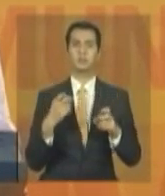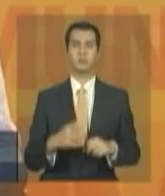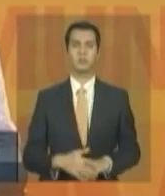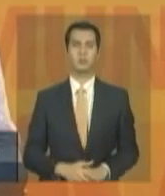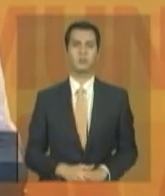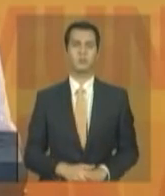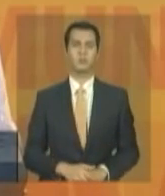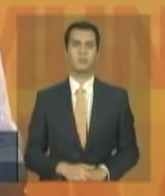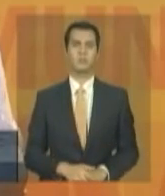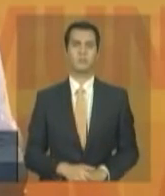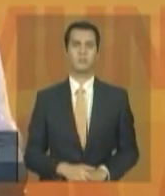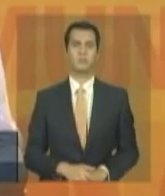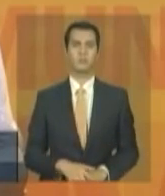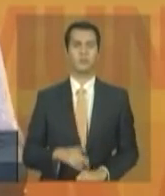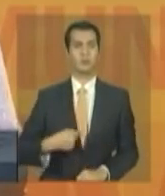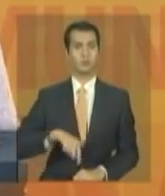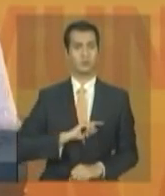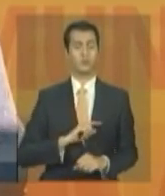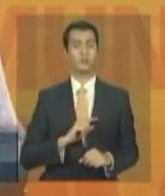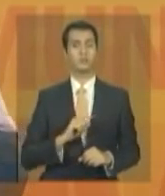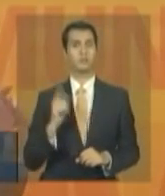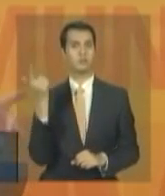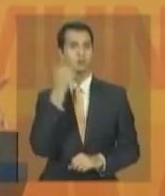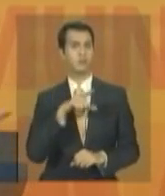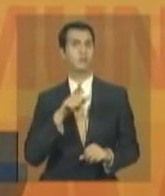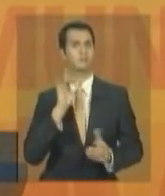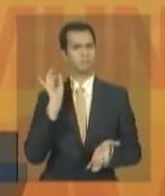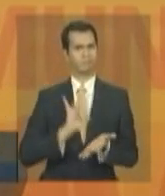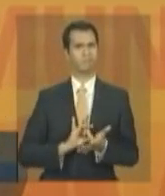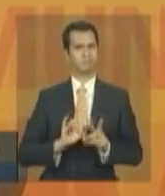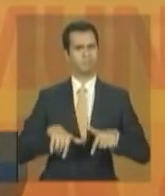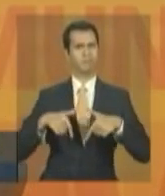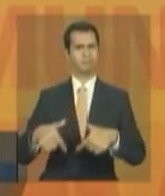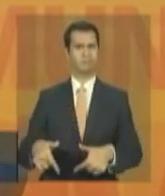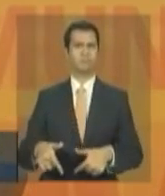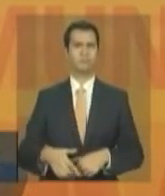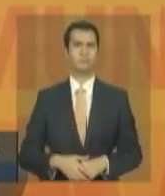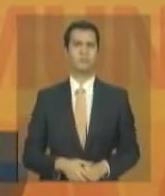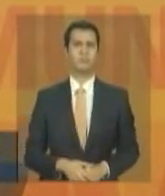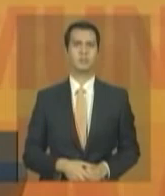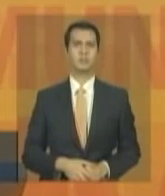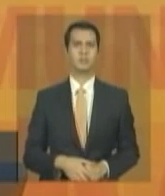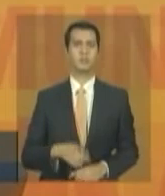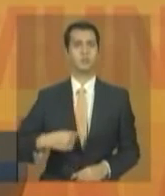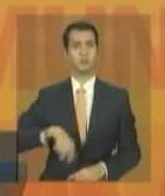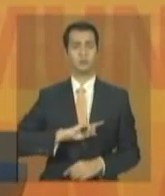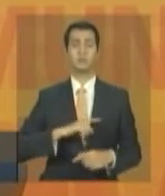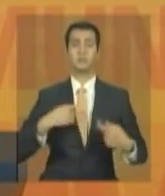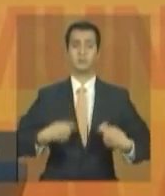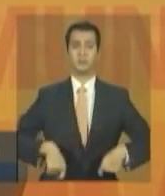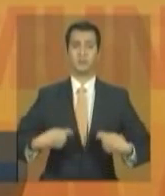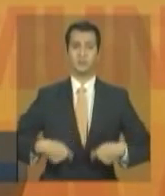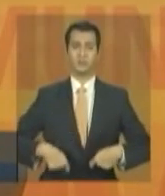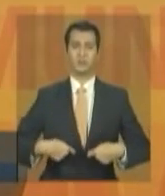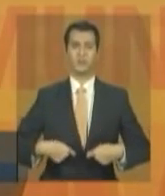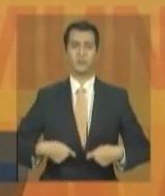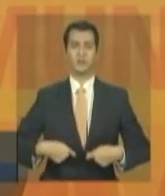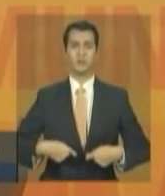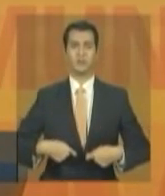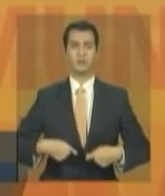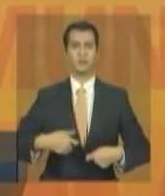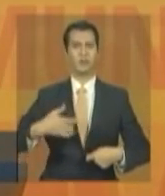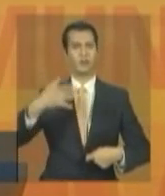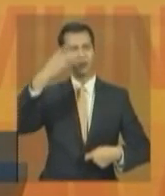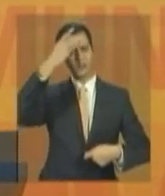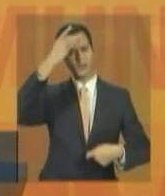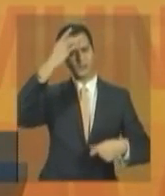gente, de fato, enfrentar e vencer esse desafio, nós temos de ter a